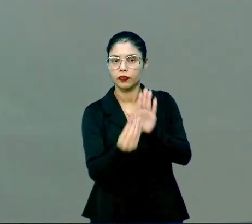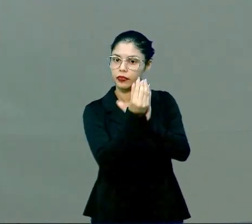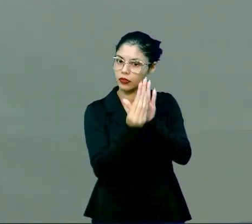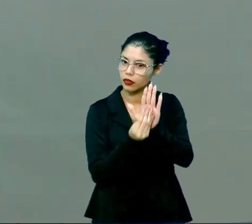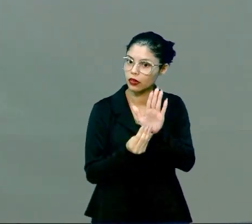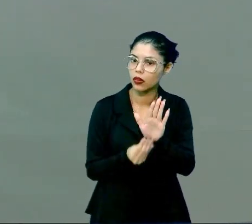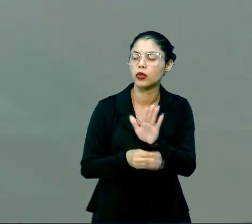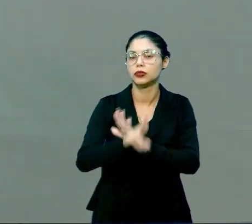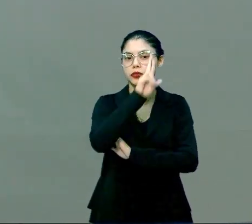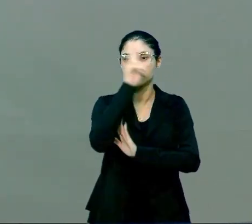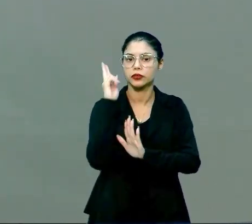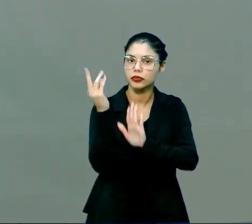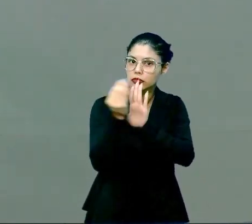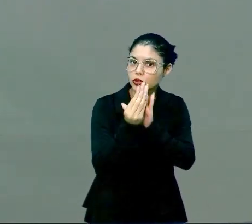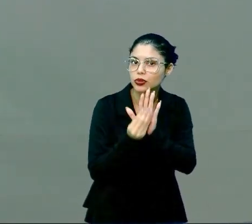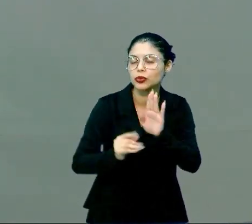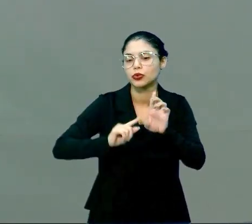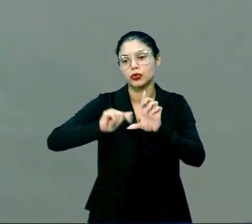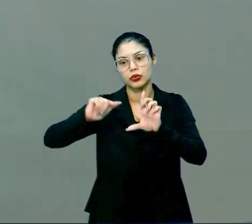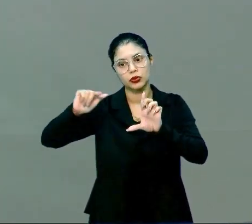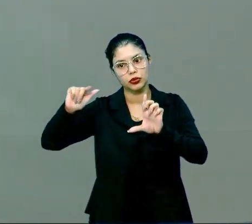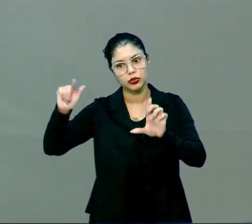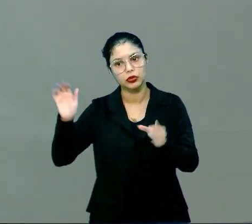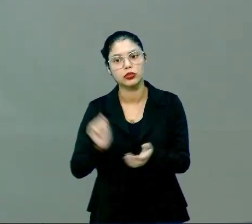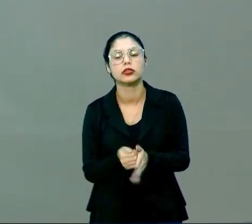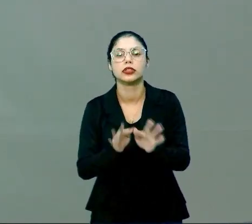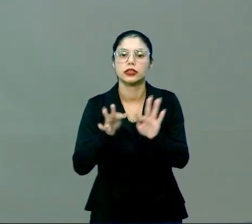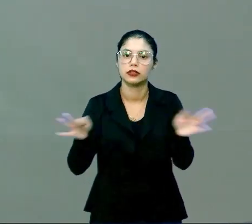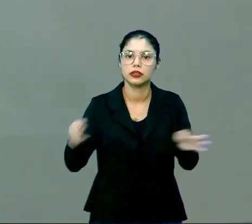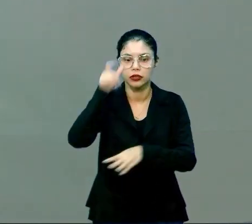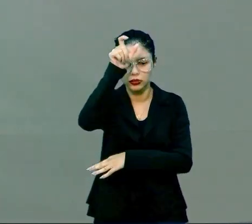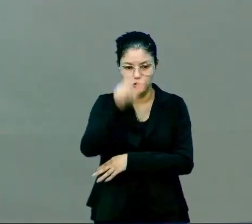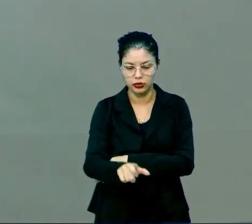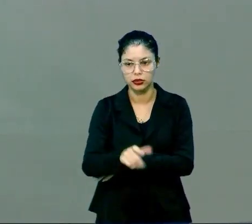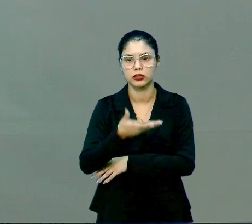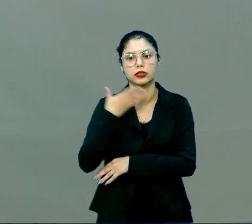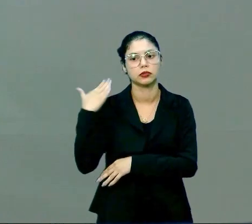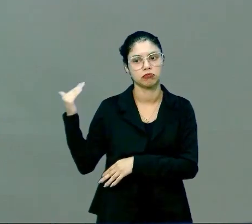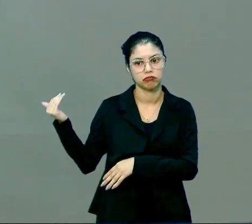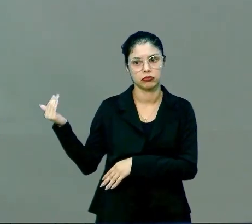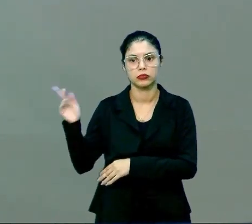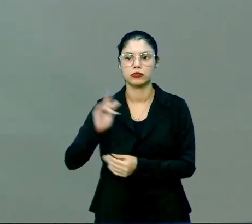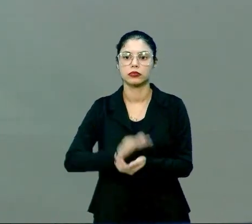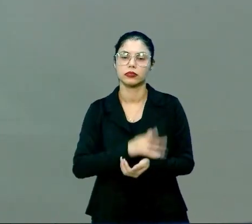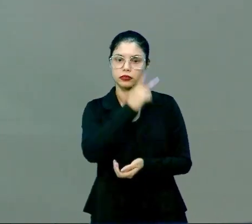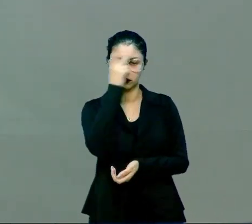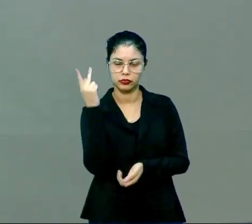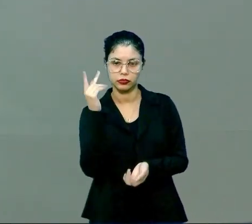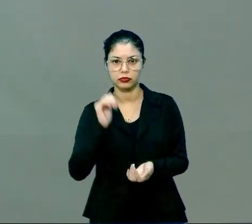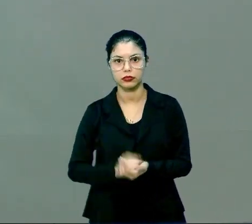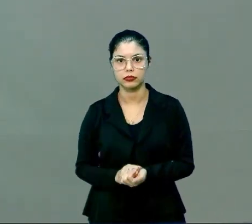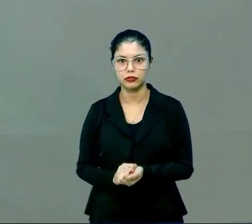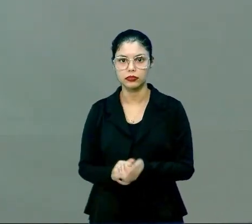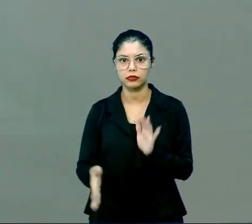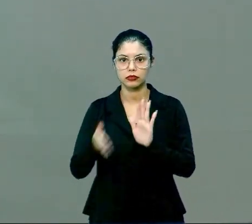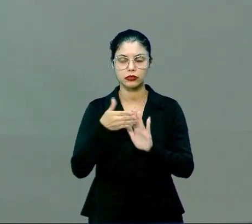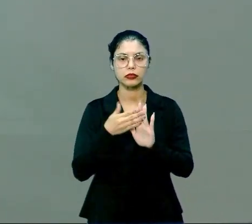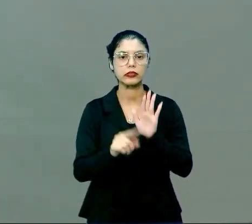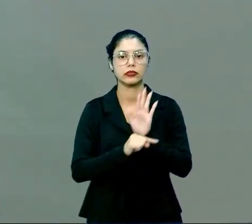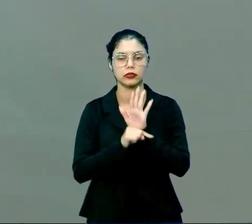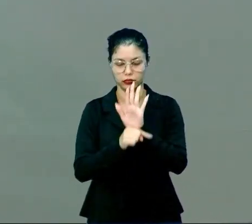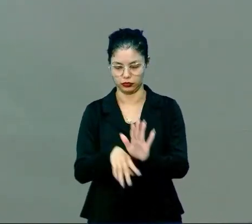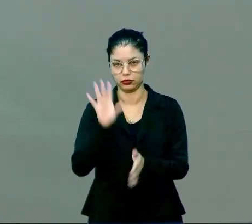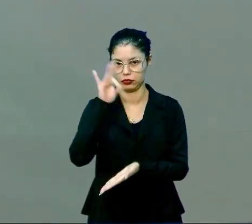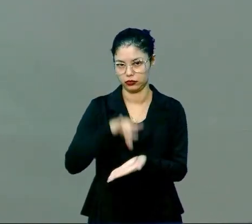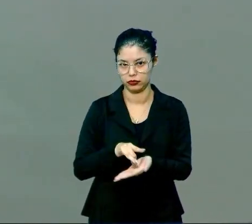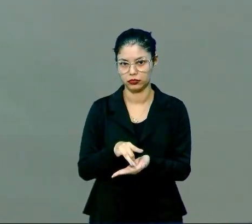fatos históricos, dados estatísticos, frases de pessoas célebres que consigam comprovar que esse meu tópico